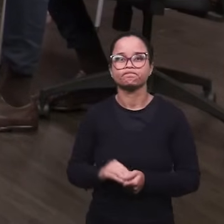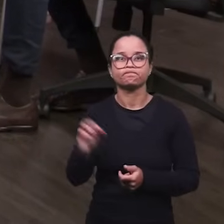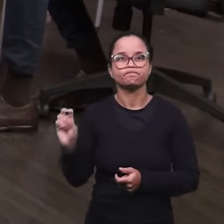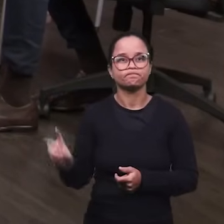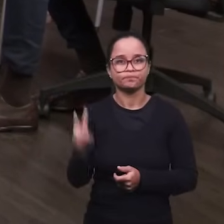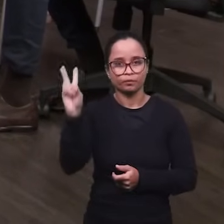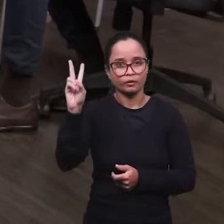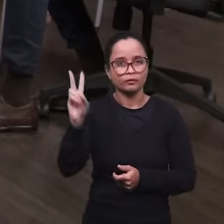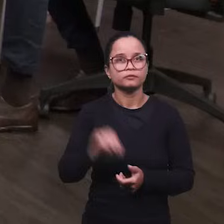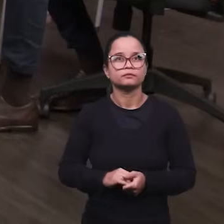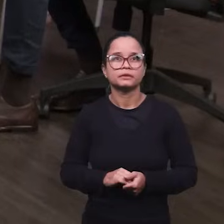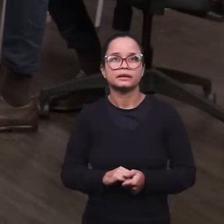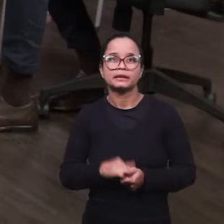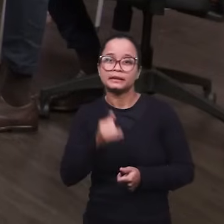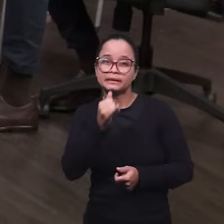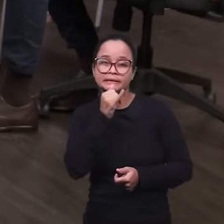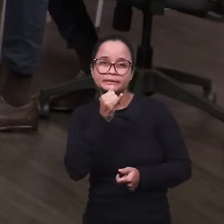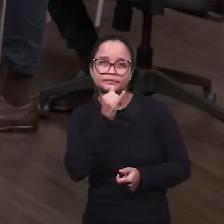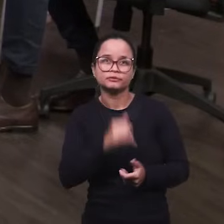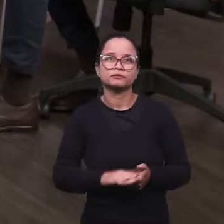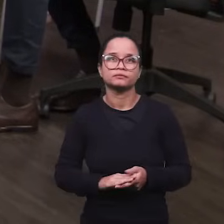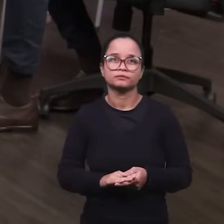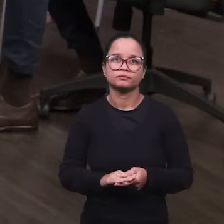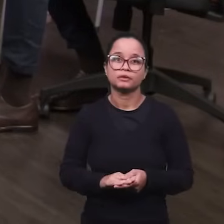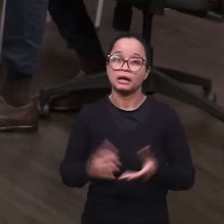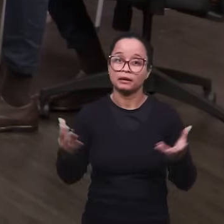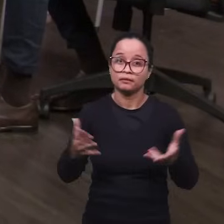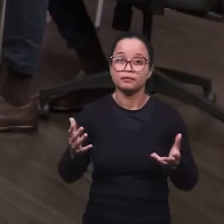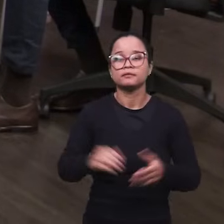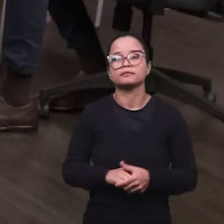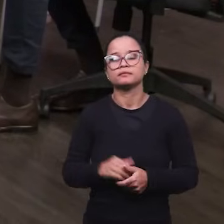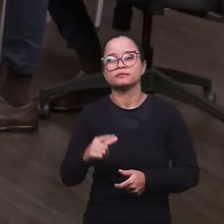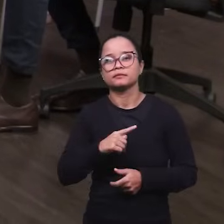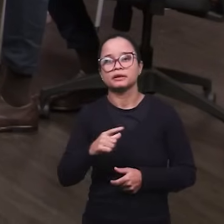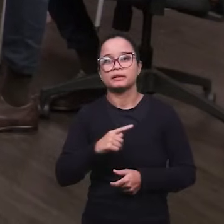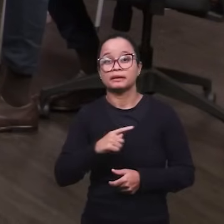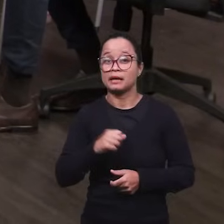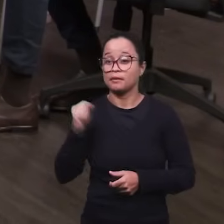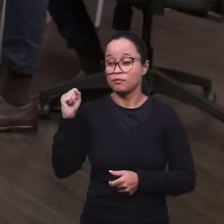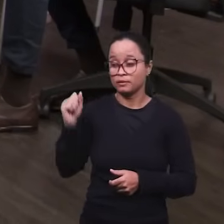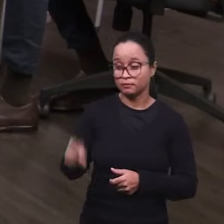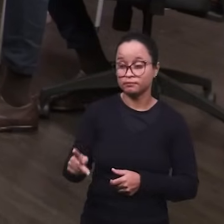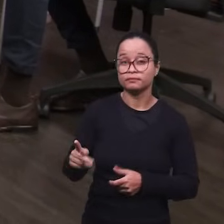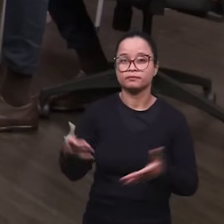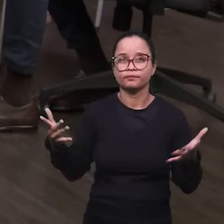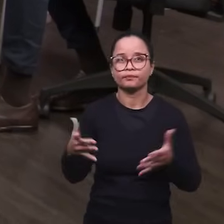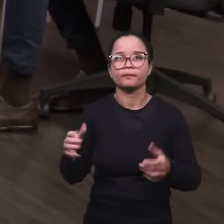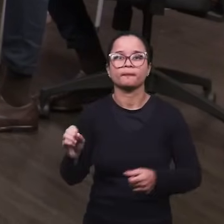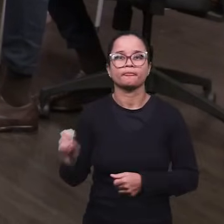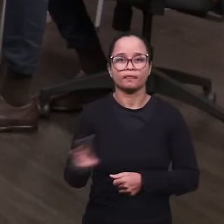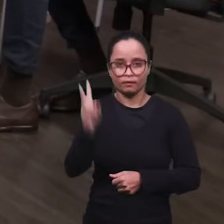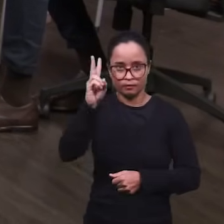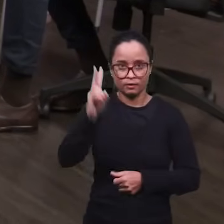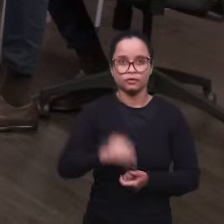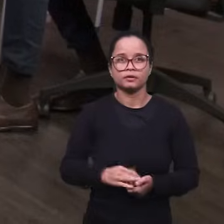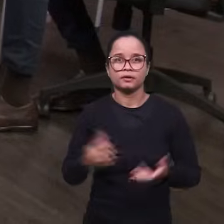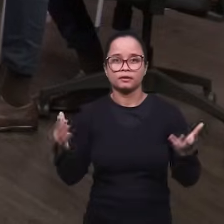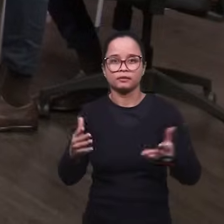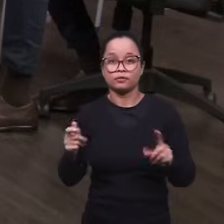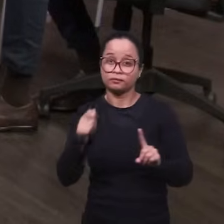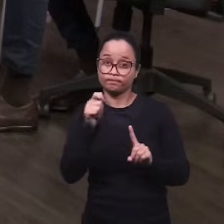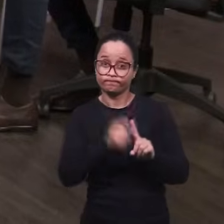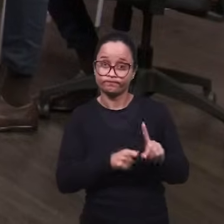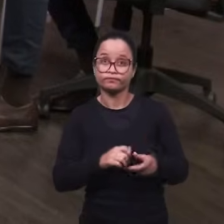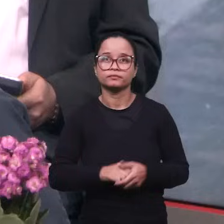valor, por exemplo, de um plano de aposentadoria privado, o valor mensal de